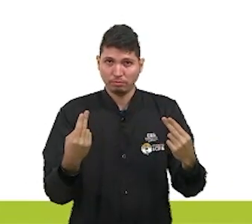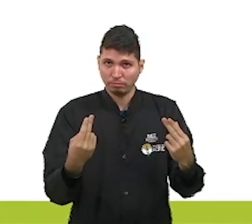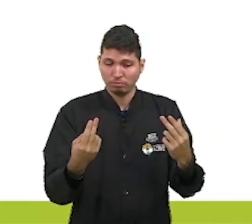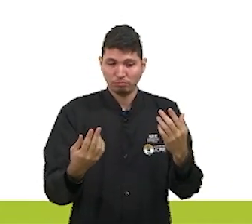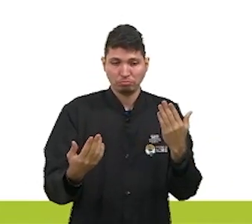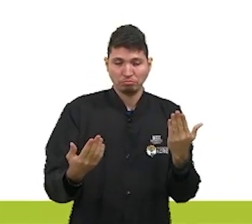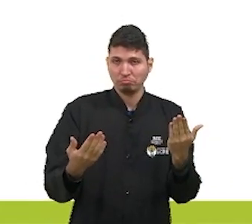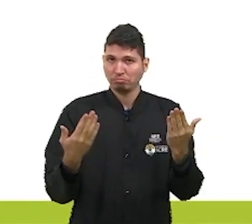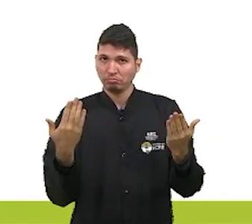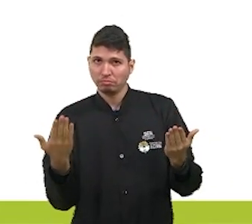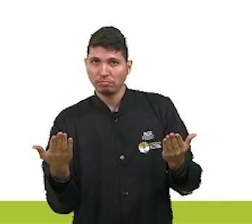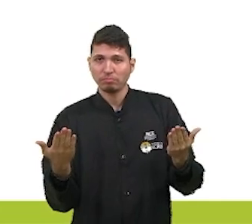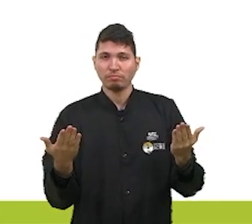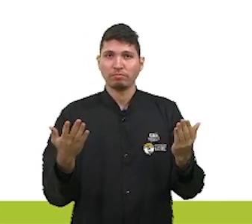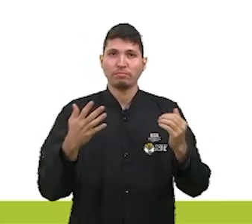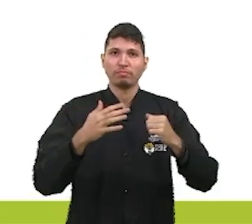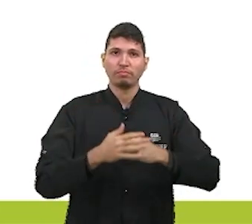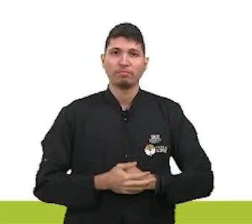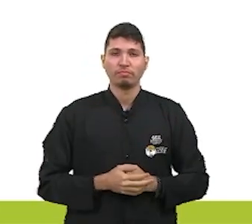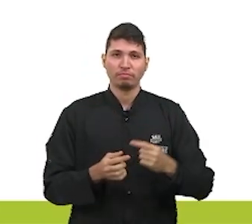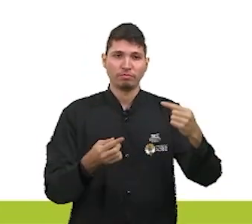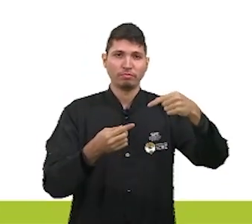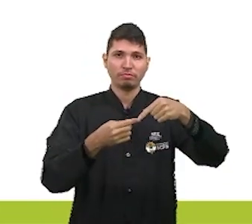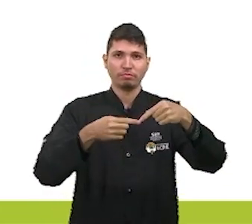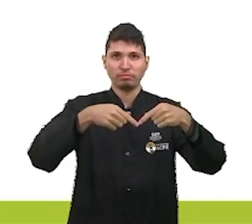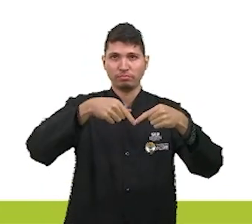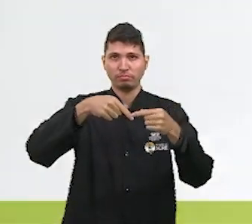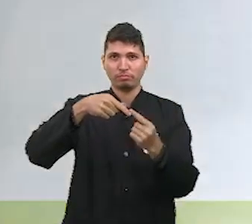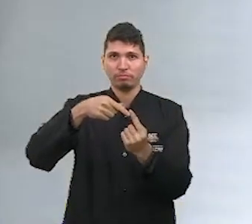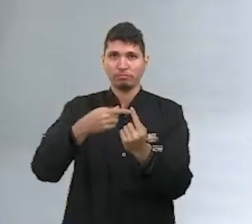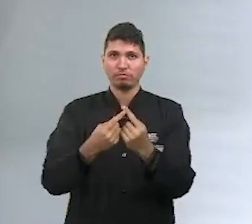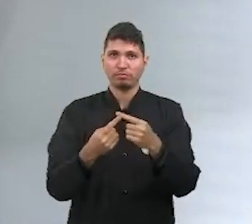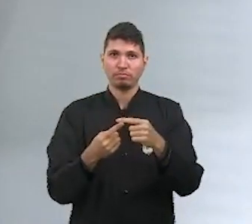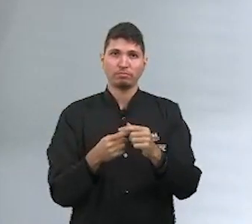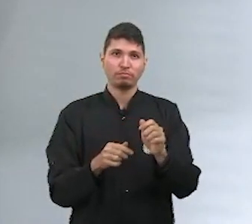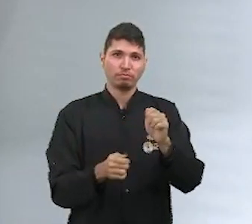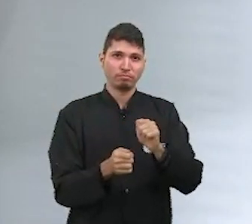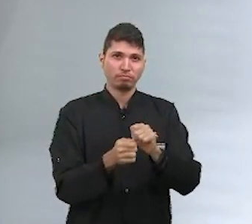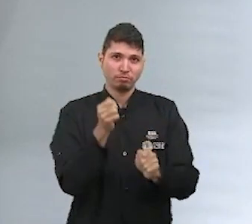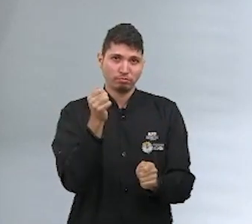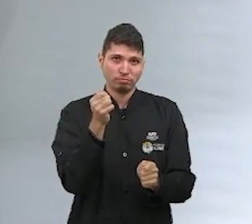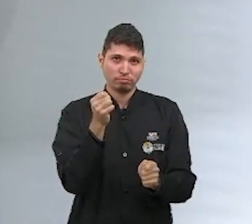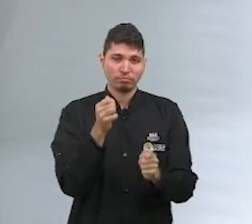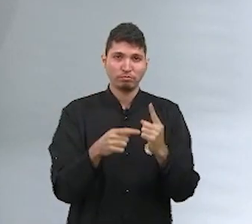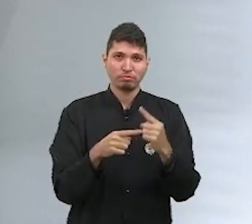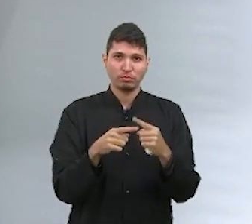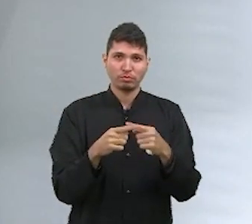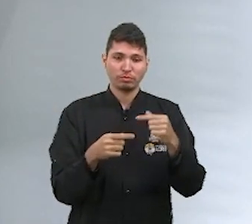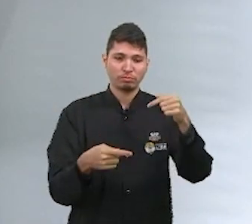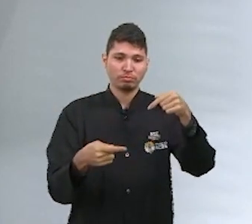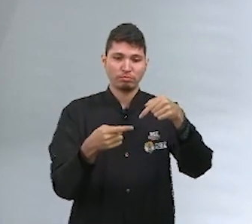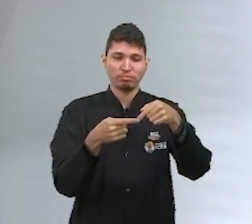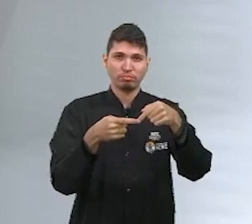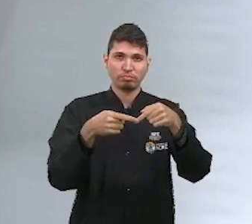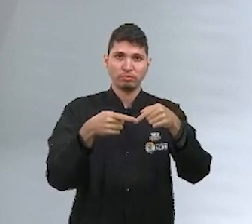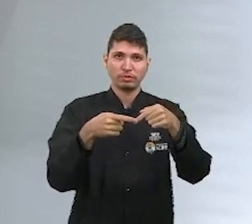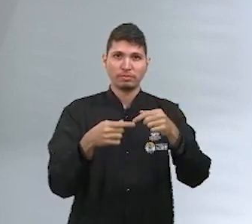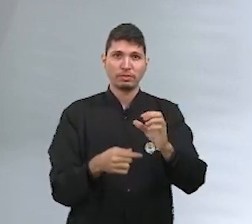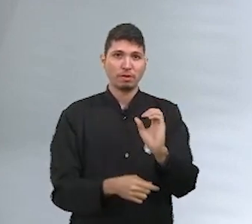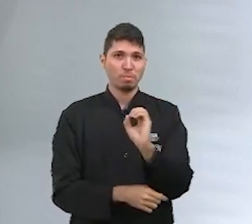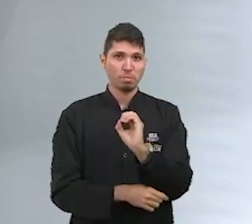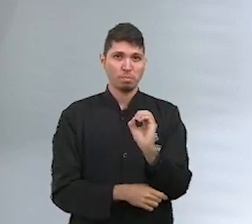os lados, a ligação ela vai ser considerada apolar, porque essa ligação ela vai ser